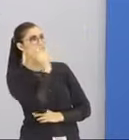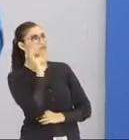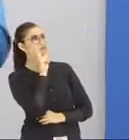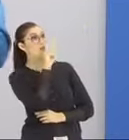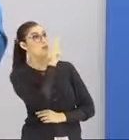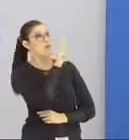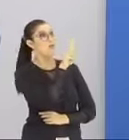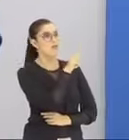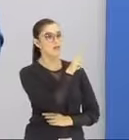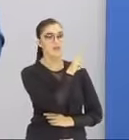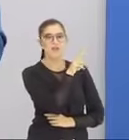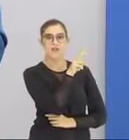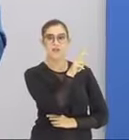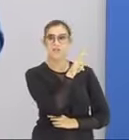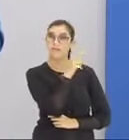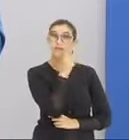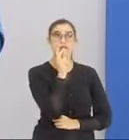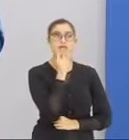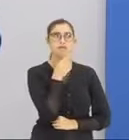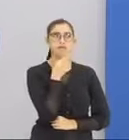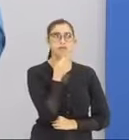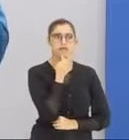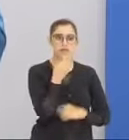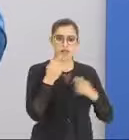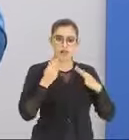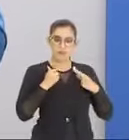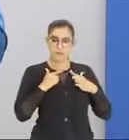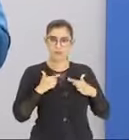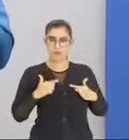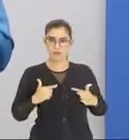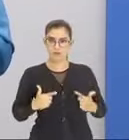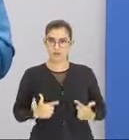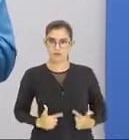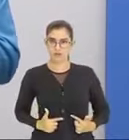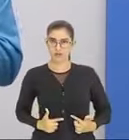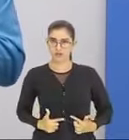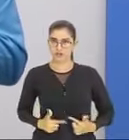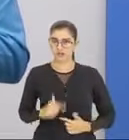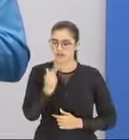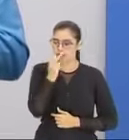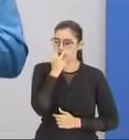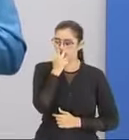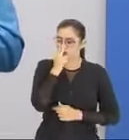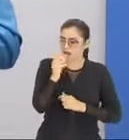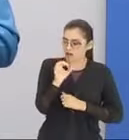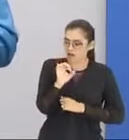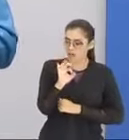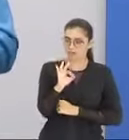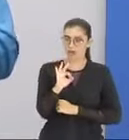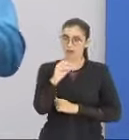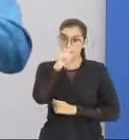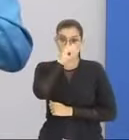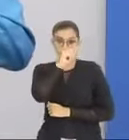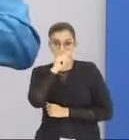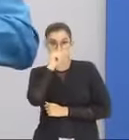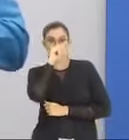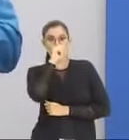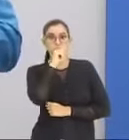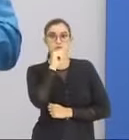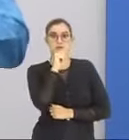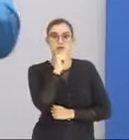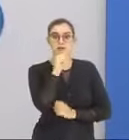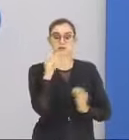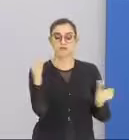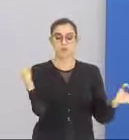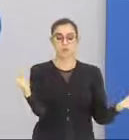Lua, ela é lisa, a superfície da Lua é lisa como uma pérola. E a circunferência dela, o círculo dela, é